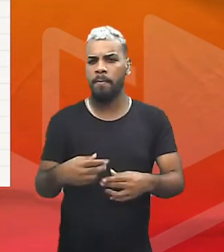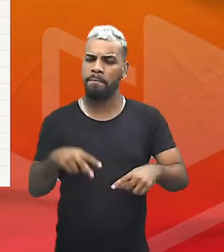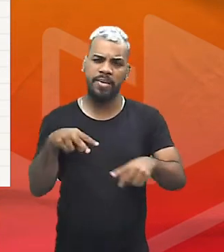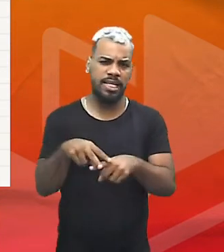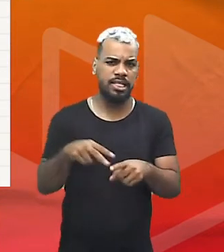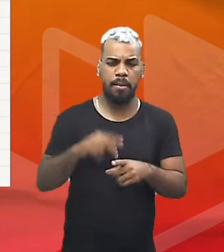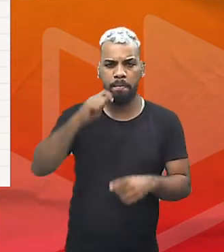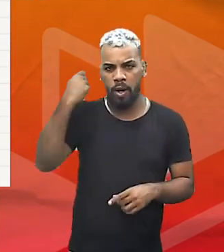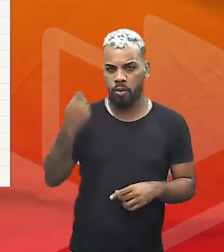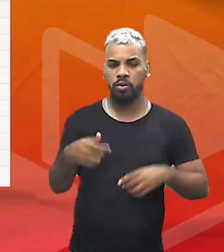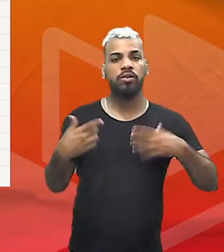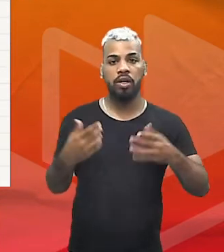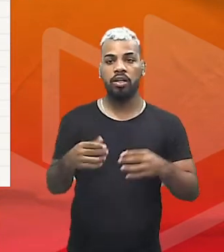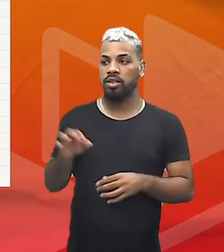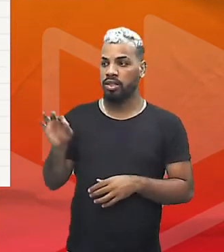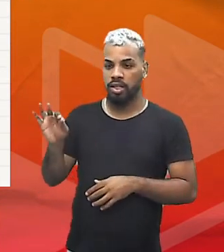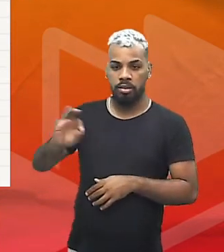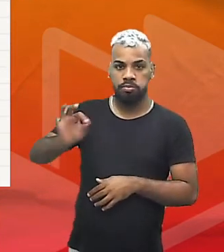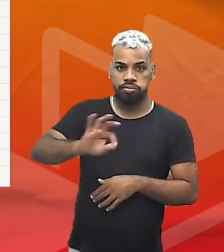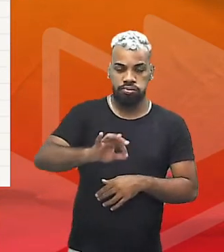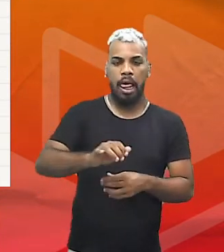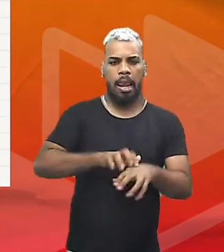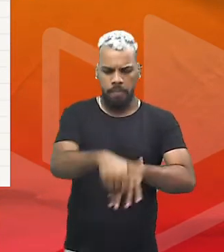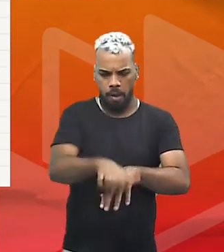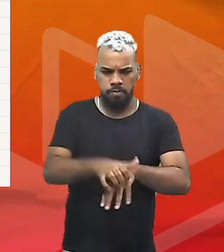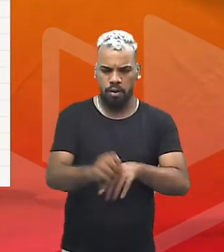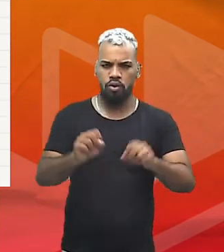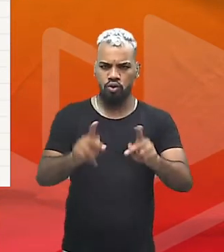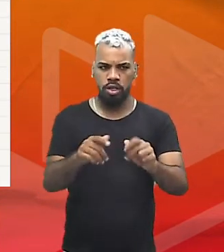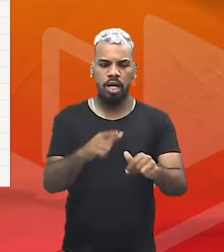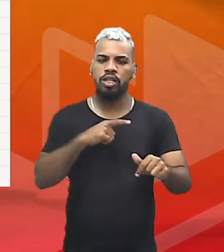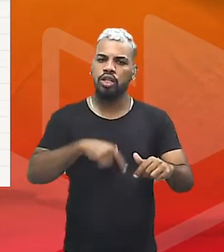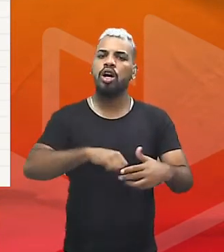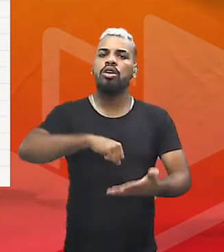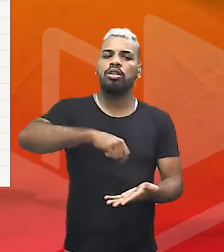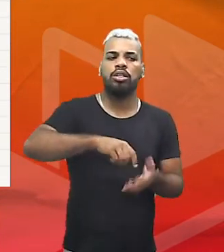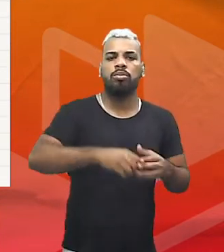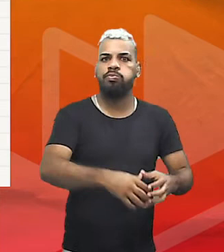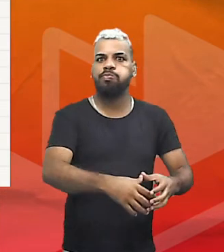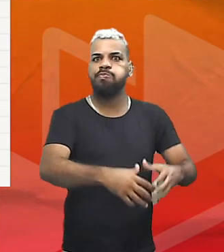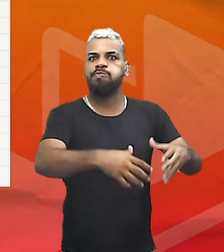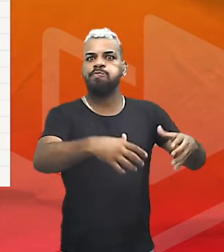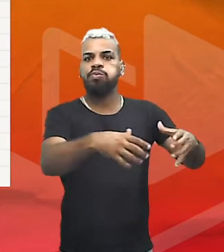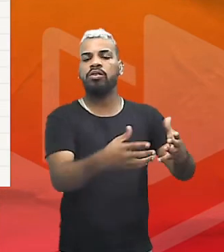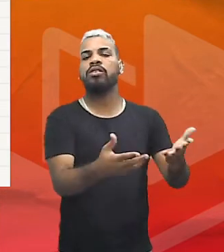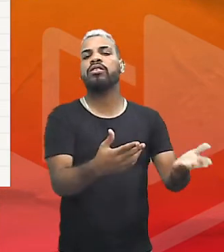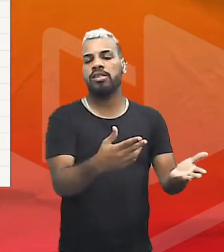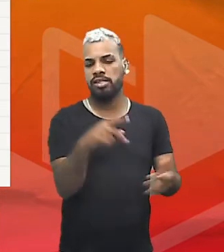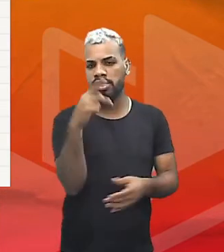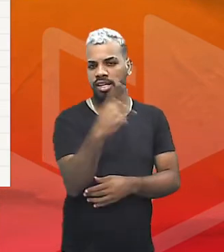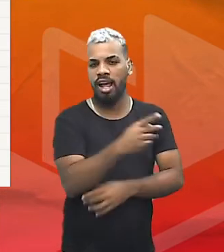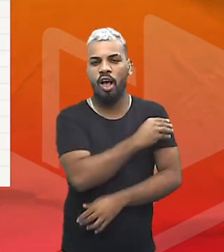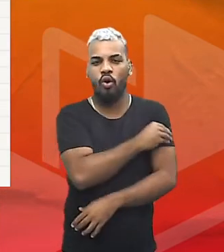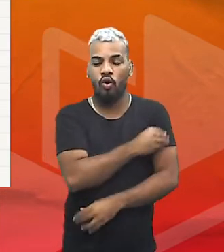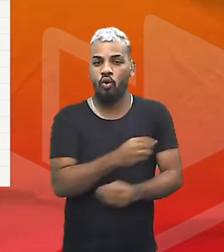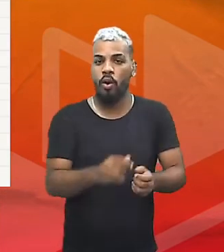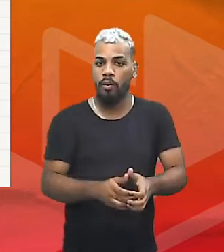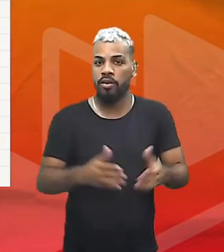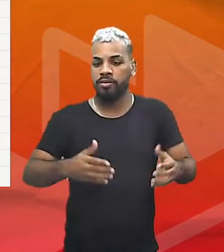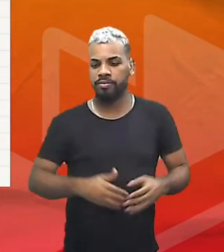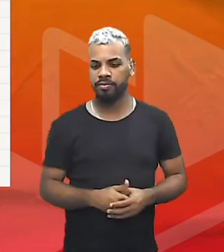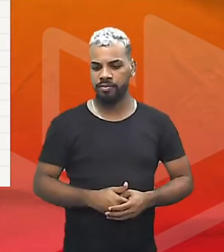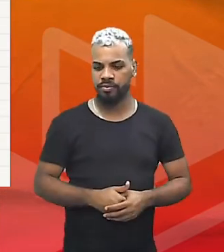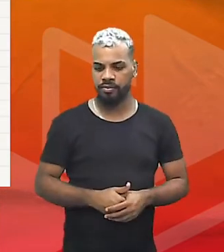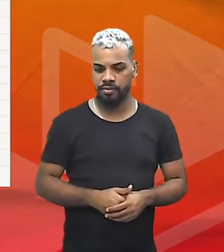ou pão coloca para descansar e a massa cresce é porque ali tá tendo fermentação alcoólica e aquilo ali tá